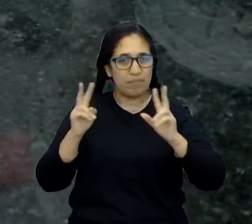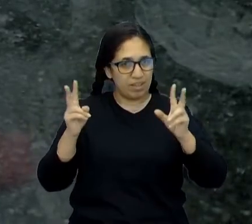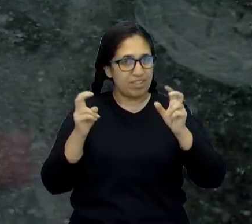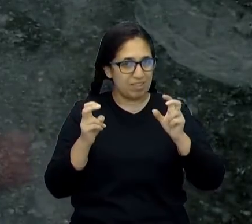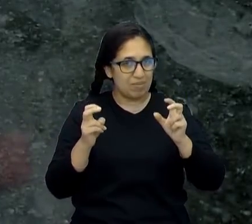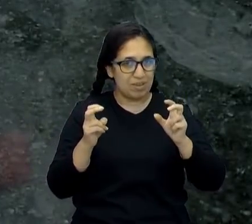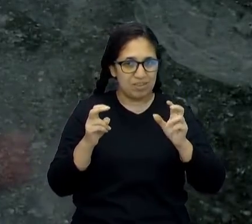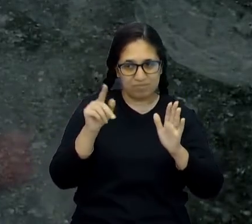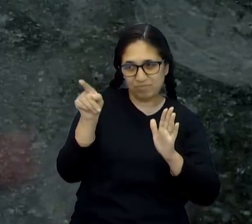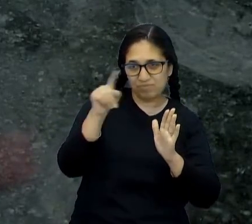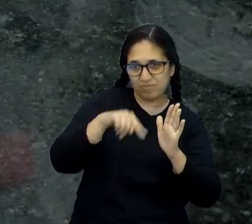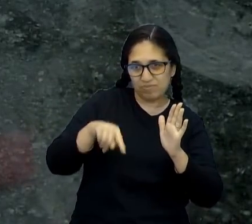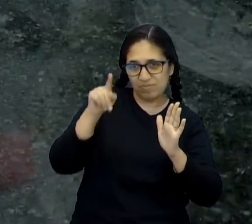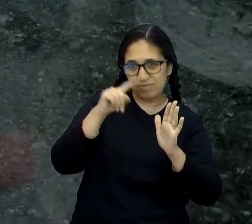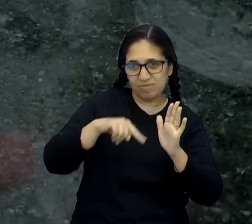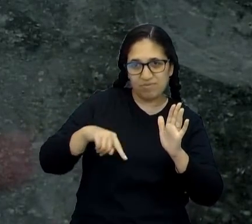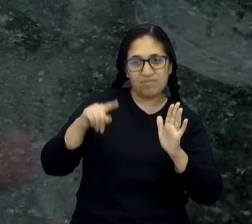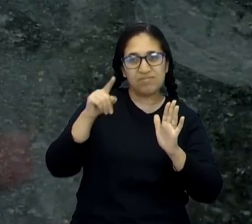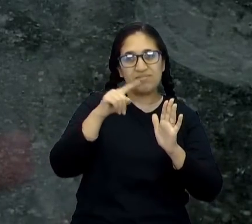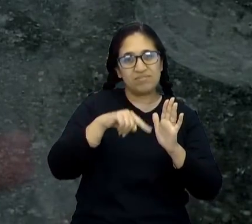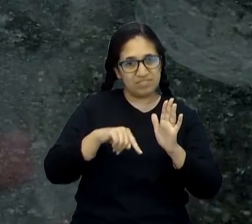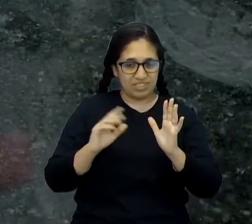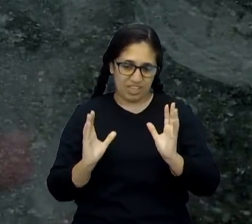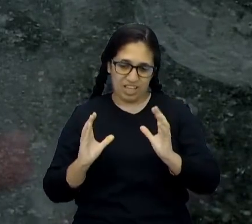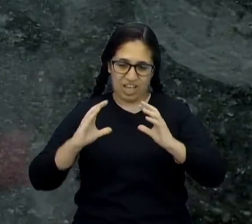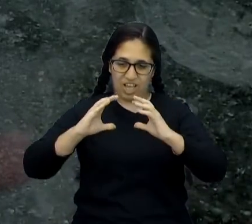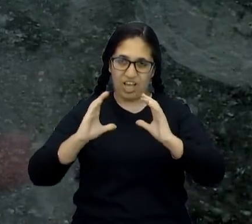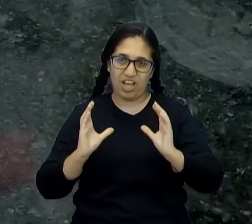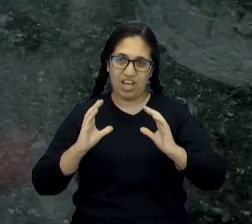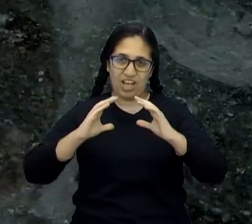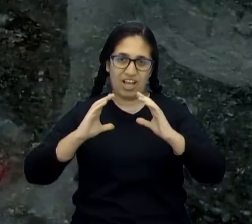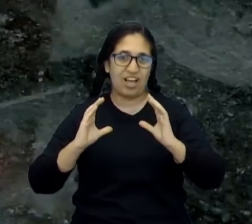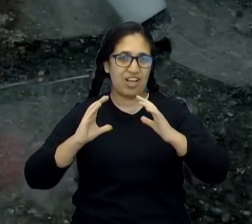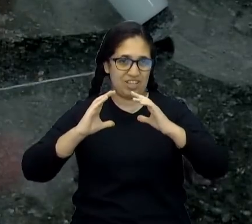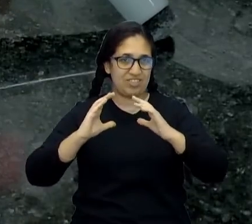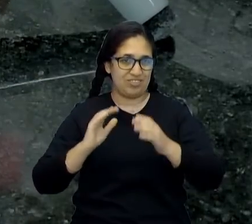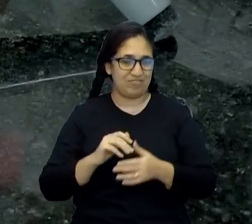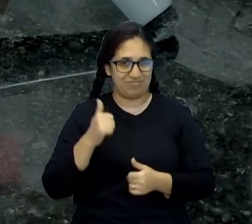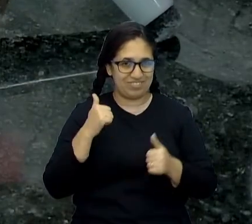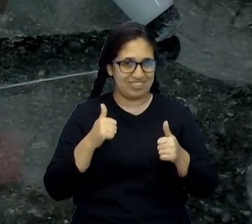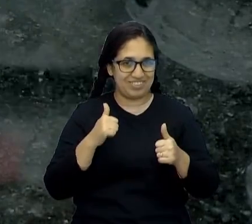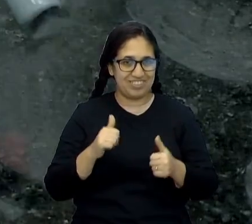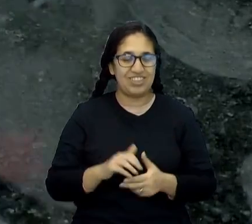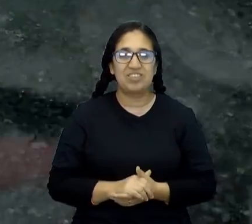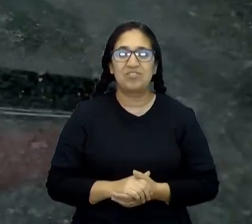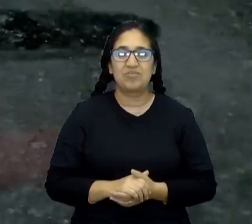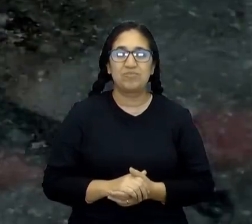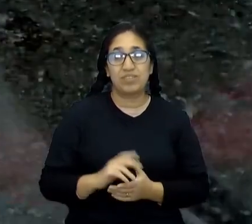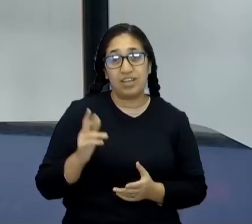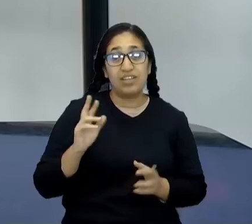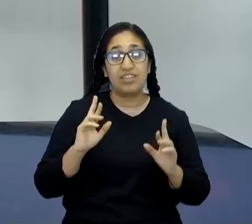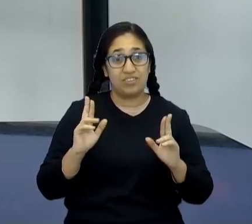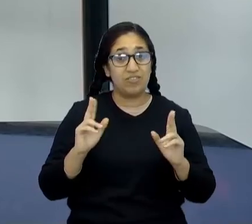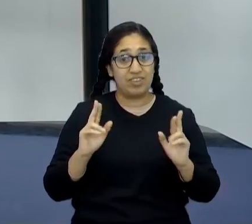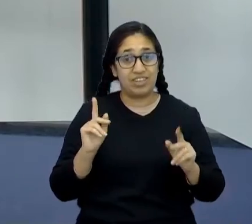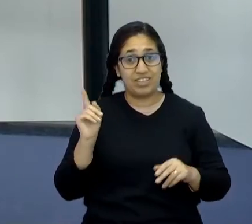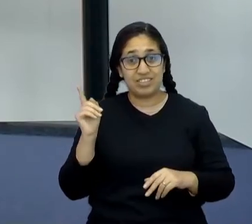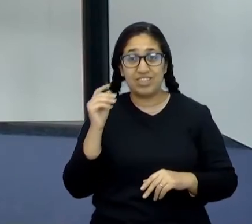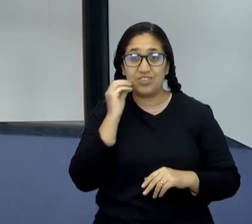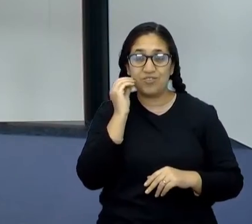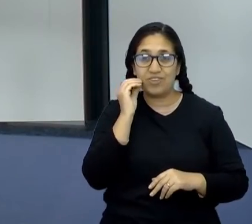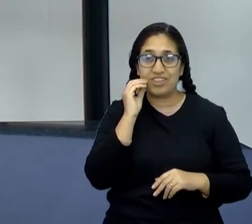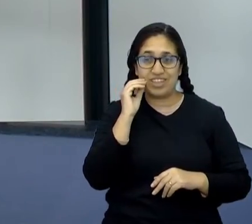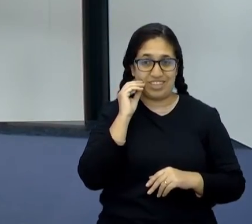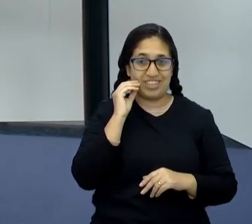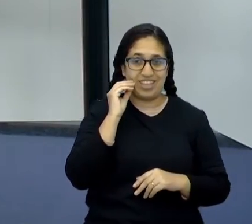tipo essa linha bauladinha, né, arredondado e reto aqui no meio, tá certo? Então a diferença, olha, vou tentar fazer o desenho